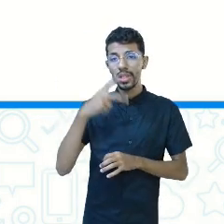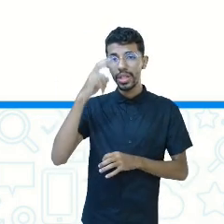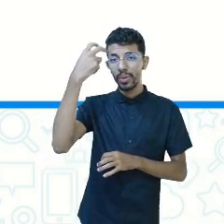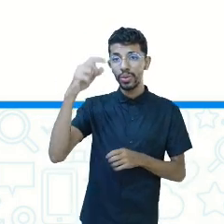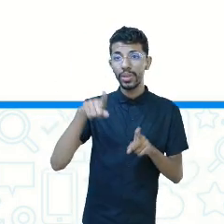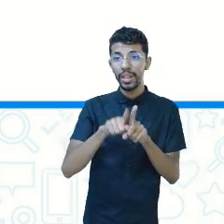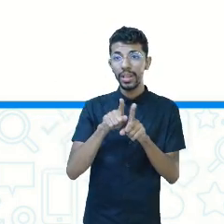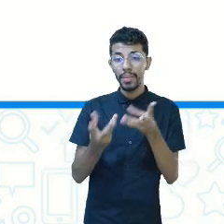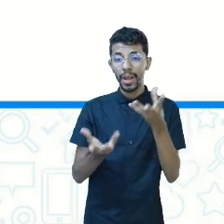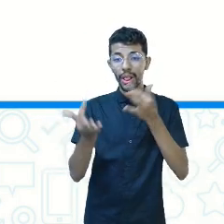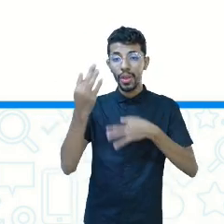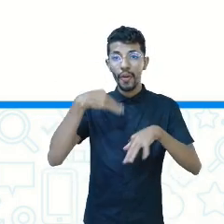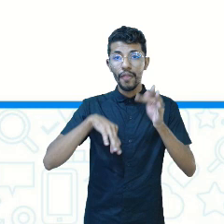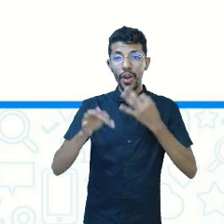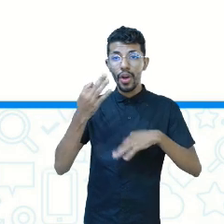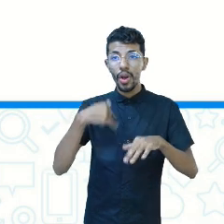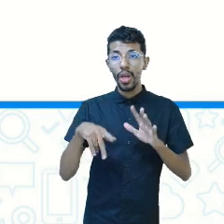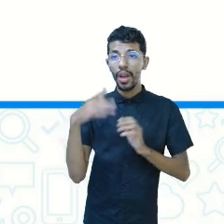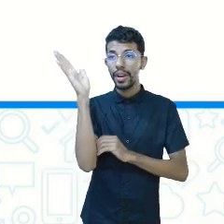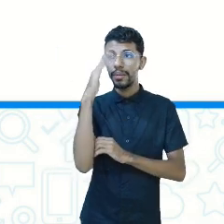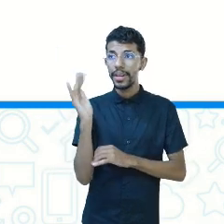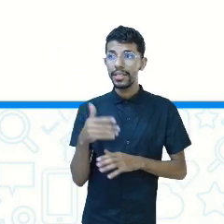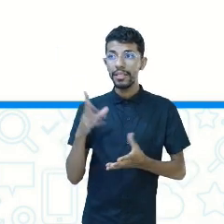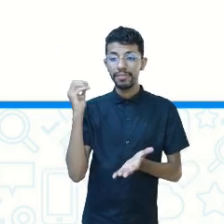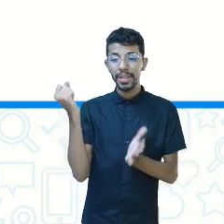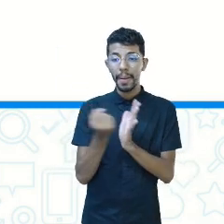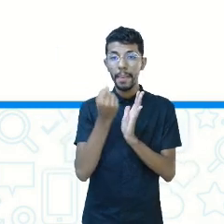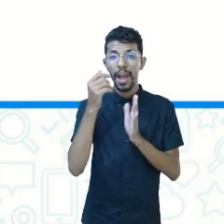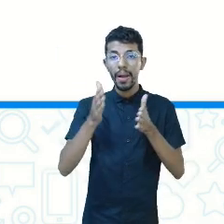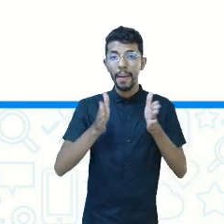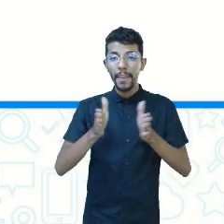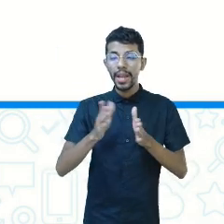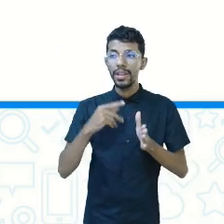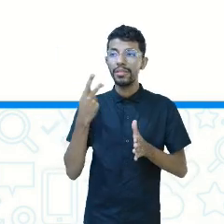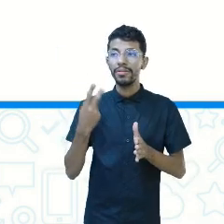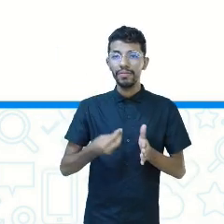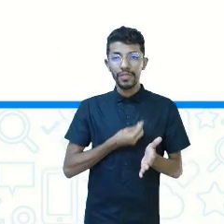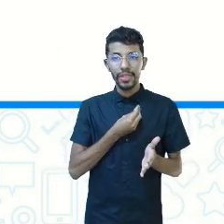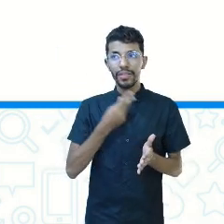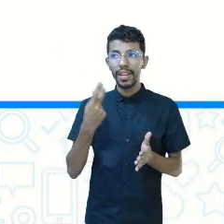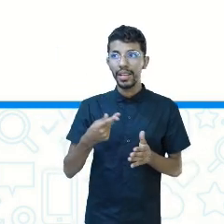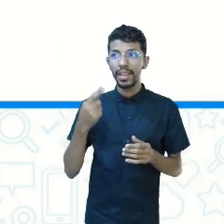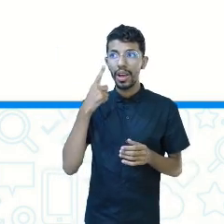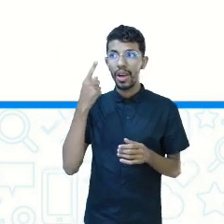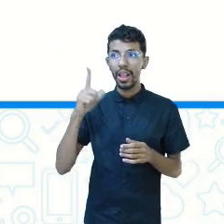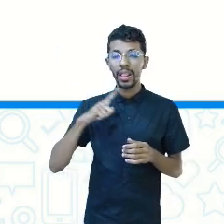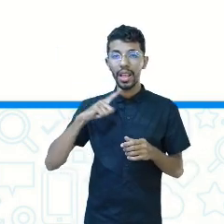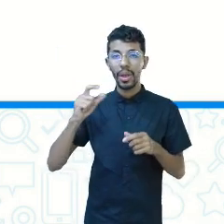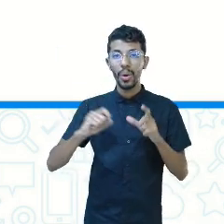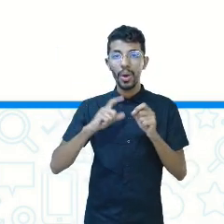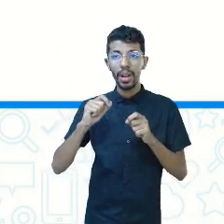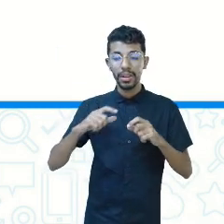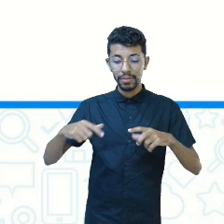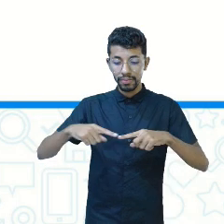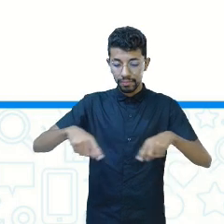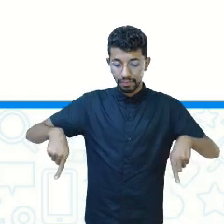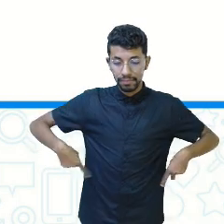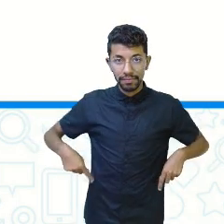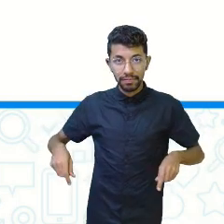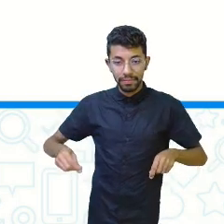brasileiro que marcam os períodos por aqui vividos. Então tem aí o bambolê, que também é uma brincadeira que veio de fora,